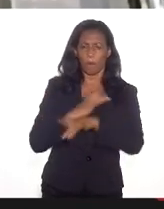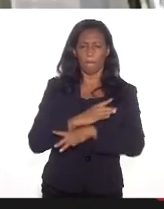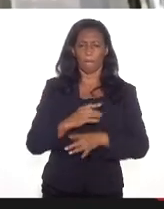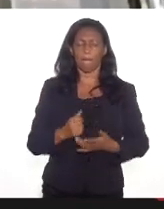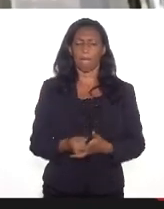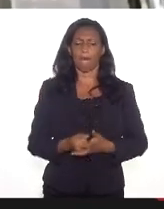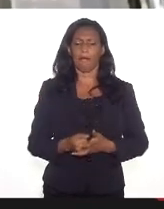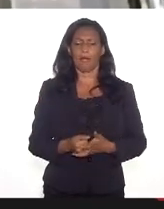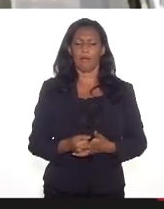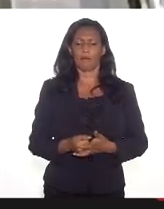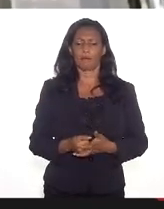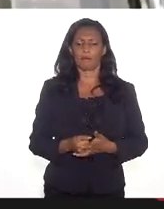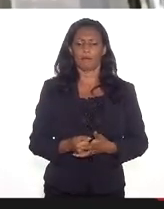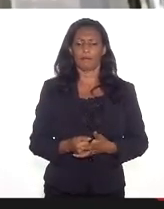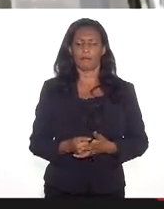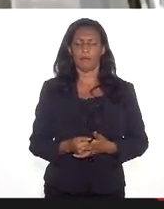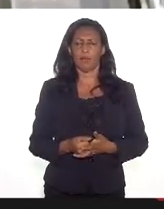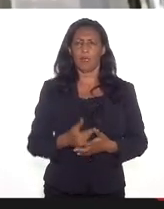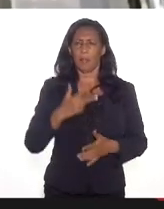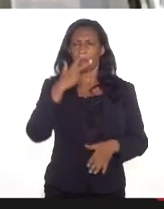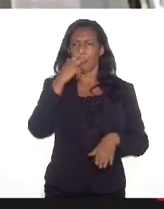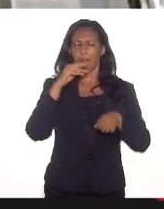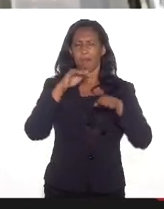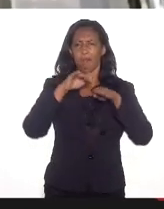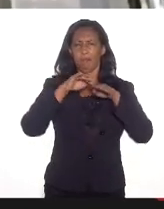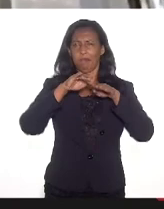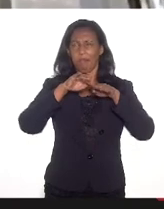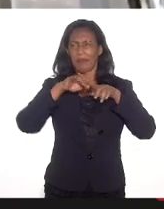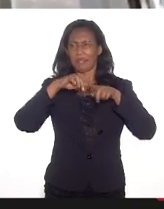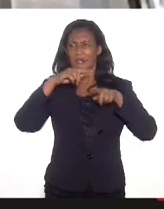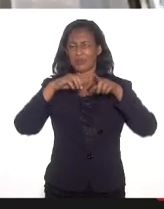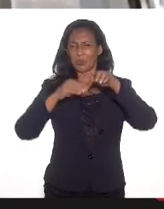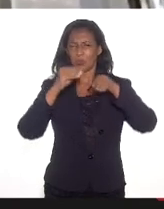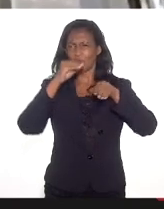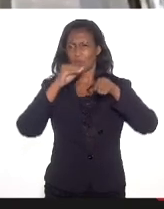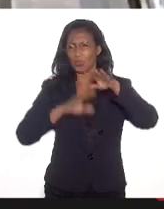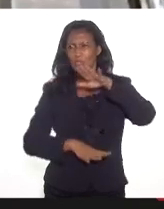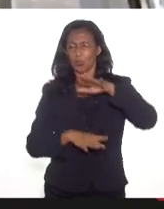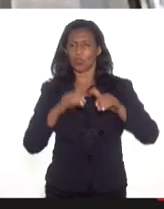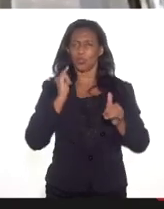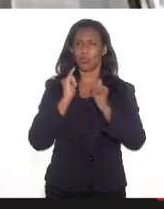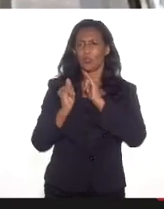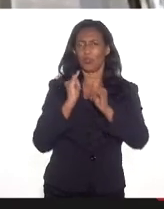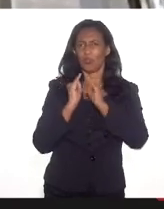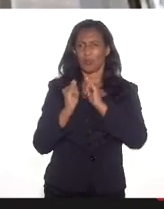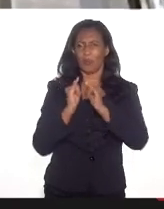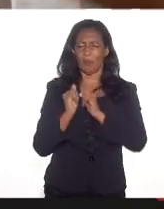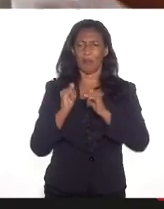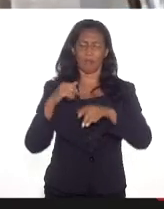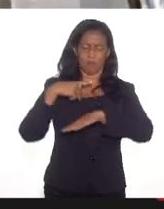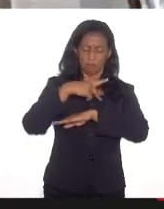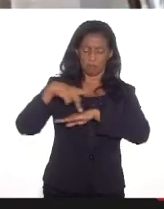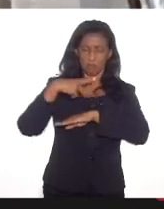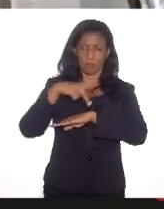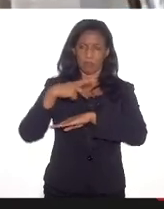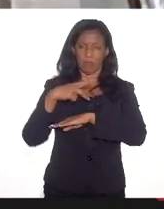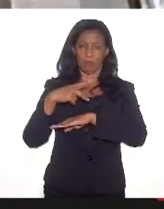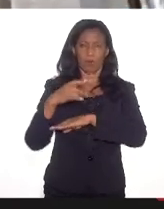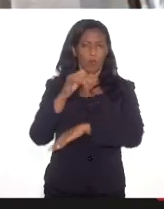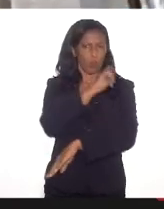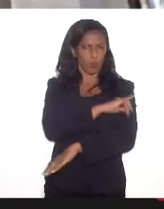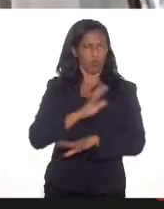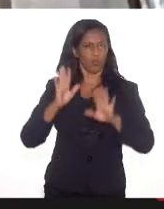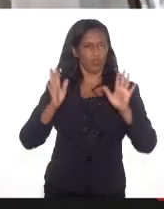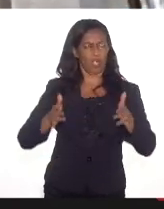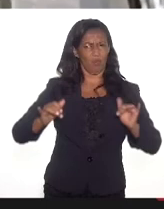uma completa desmonte dos sistemas de informação no país o Rio de Janeiro já sofria sobre